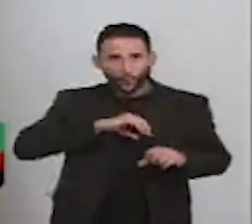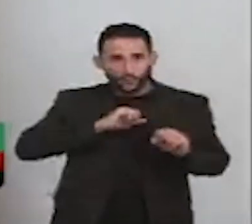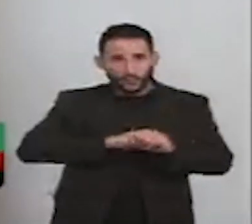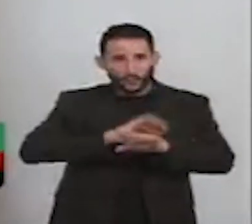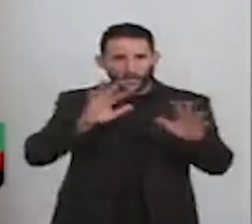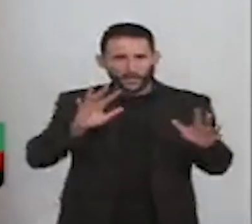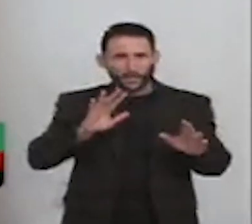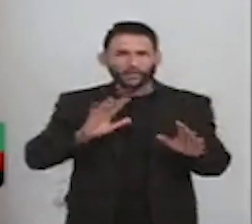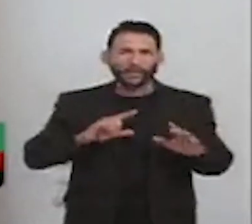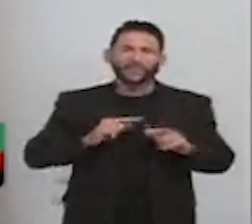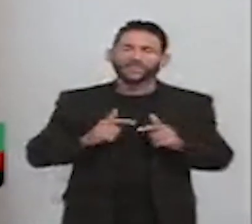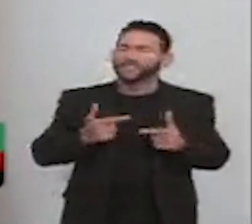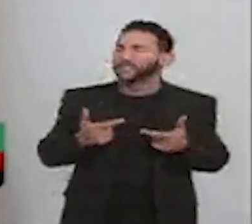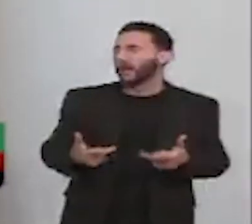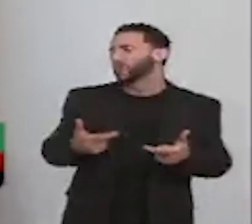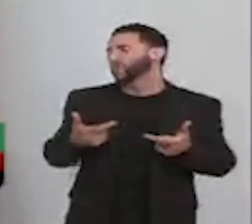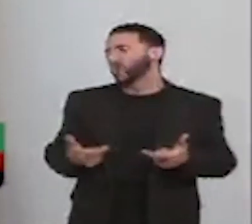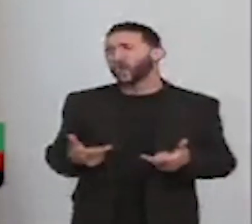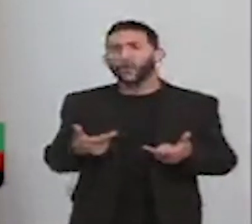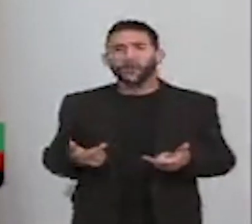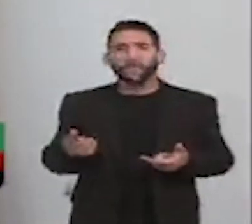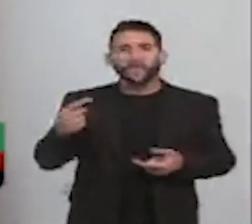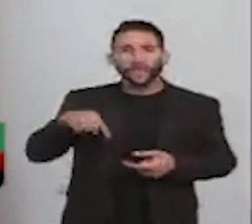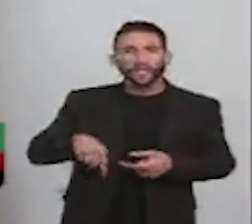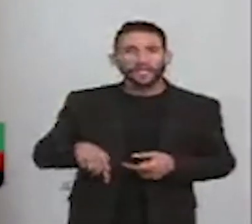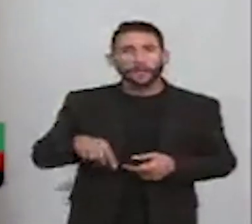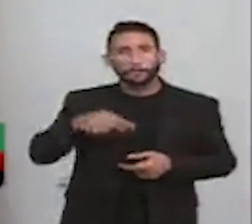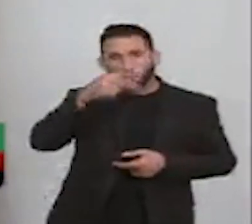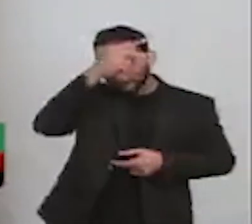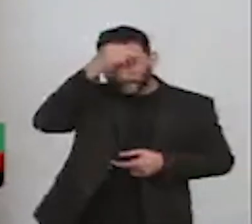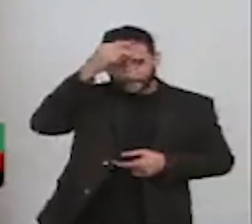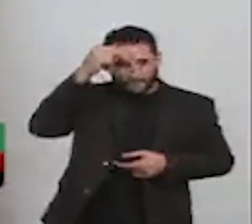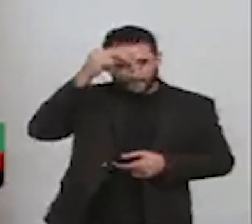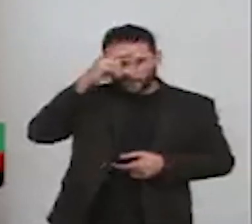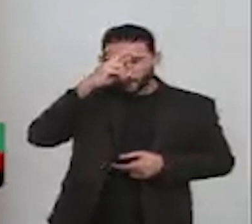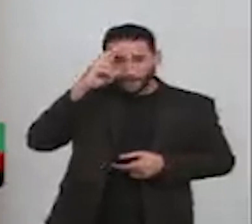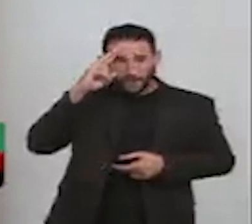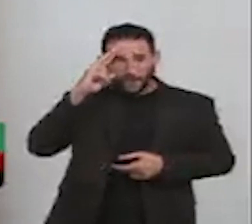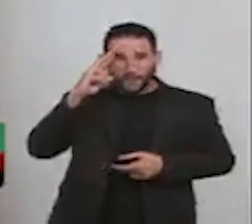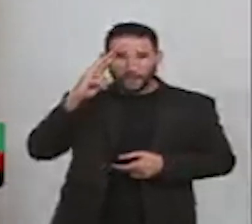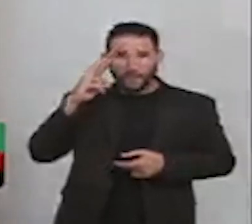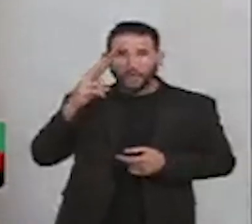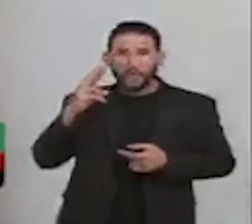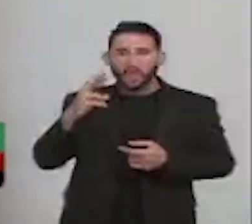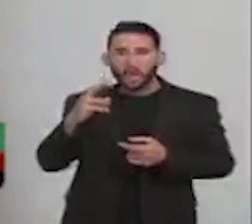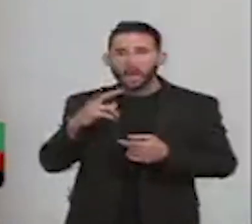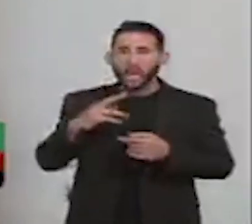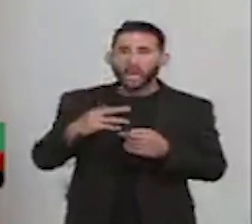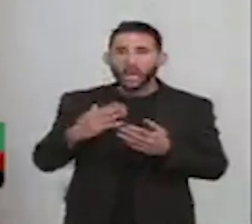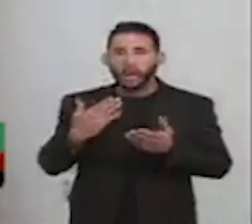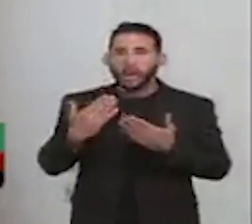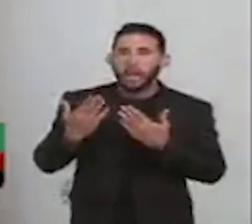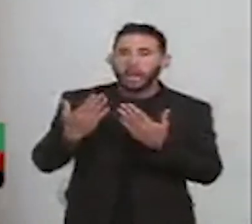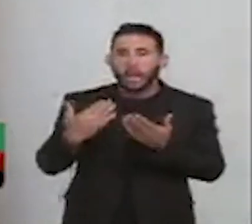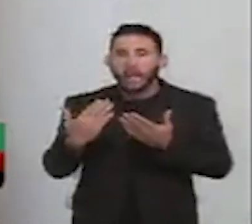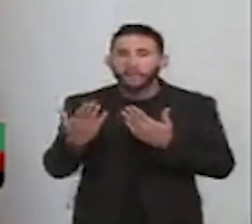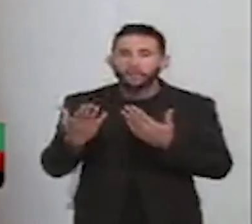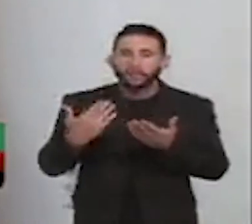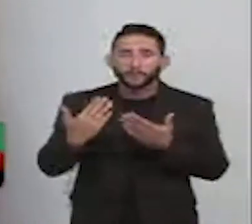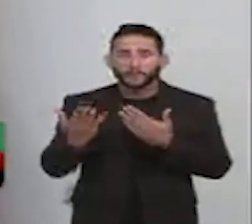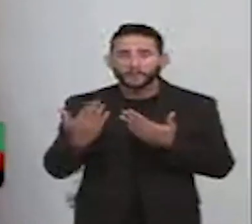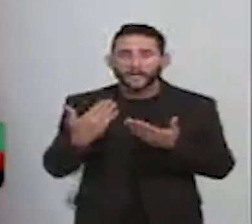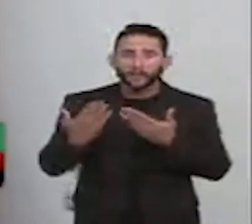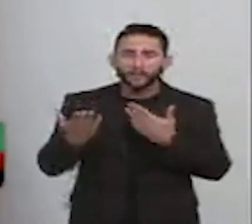Já estou de saco cheio de ver puxa-saco aqui do prefeito. Quando termina de falar um papo aqui, até no reservado, já está lá embaixo. Sabe como é que chama isso